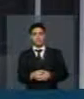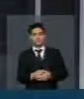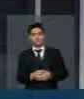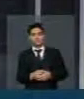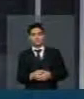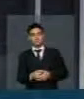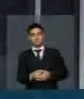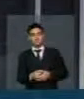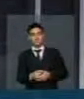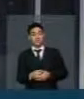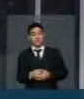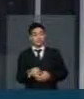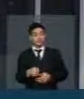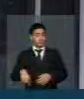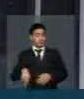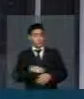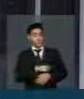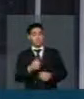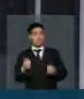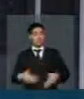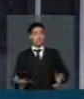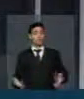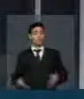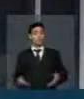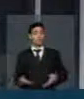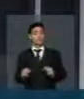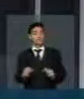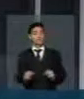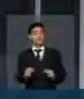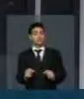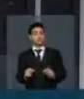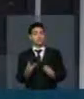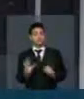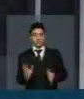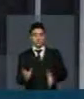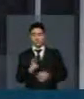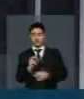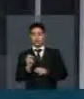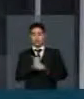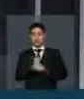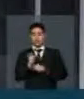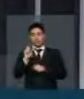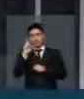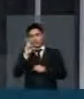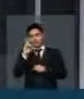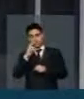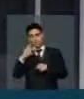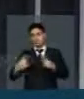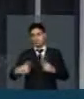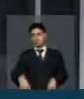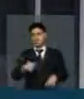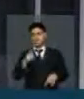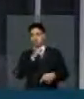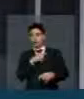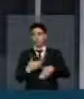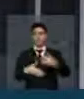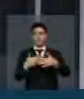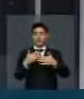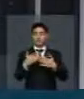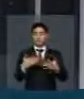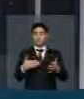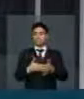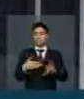E nós estamos falando hoje, Elton, de meio século de história, de disputa, de avanços, de